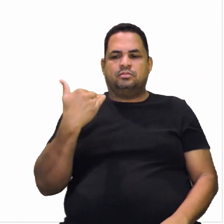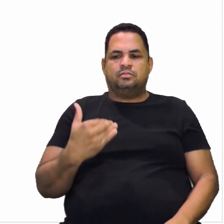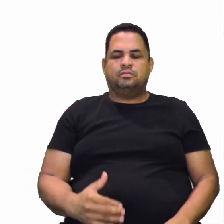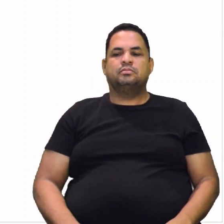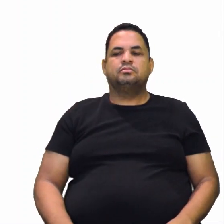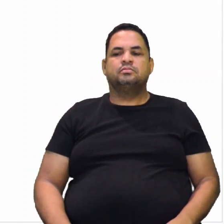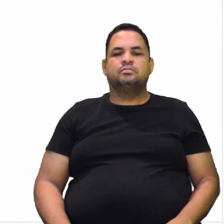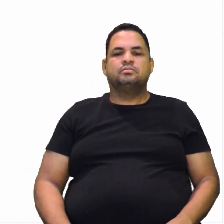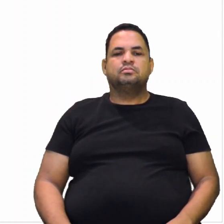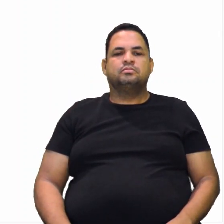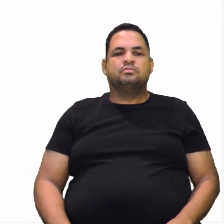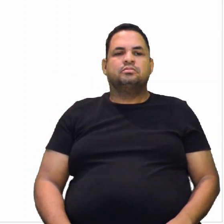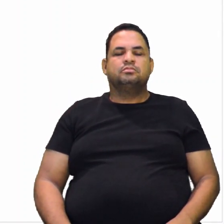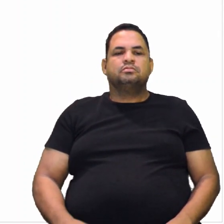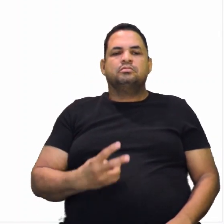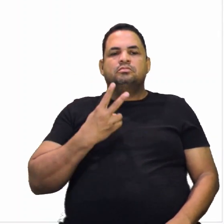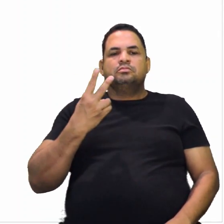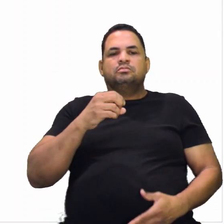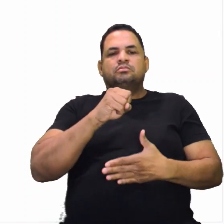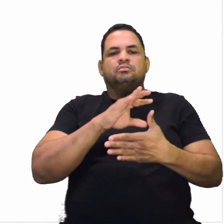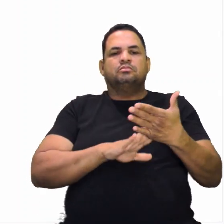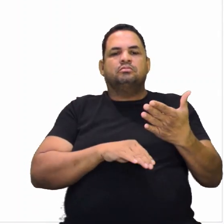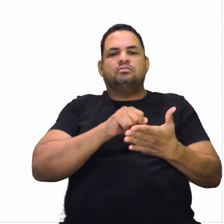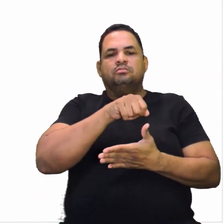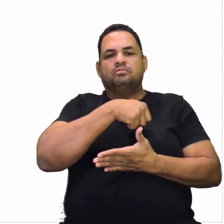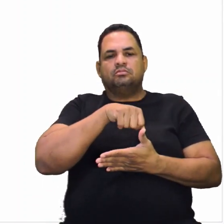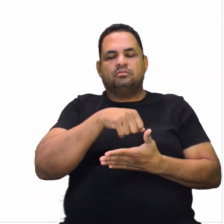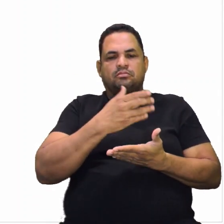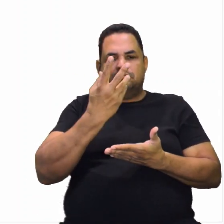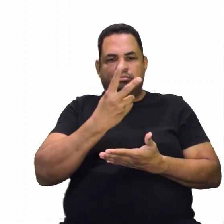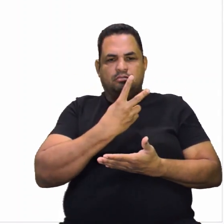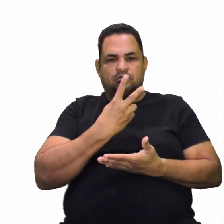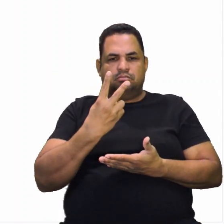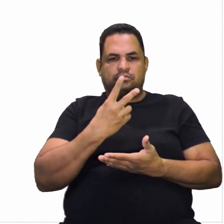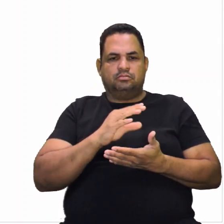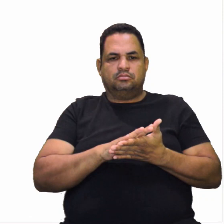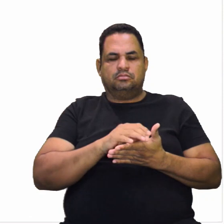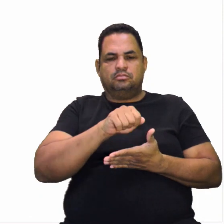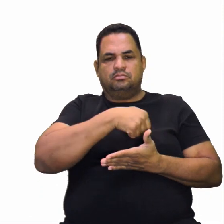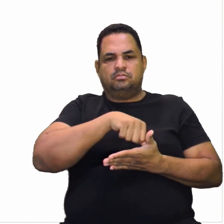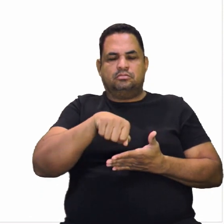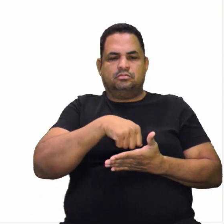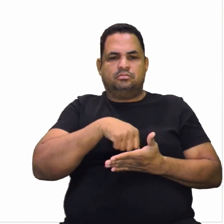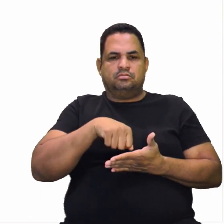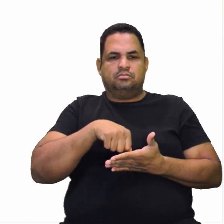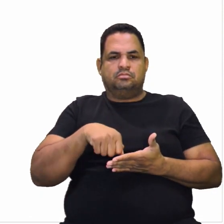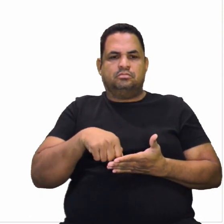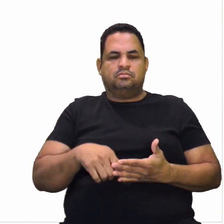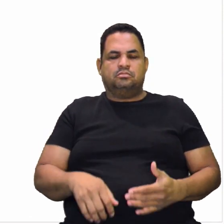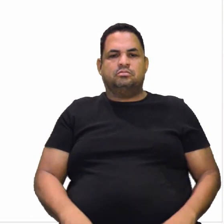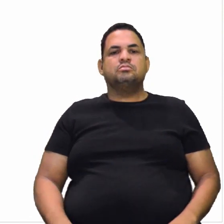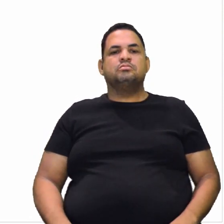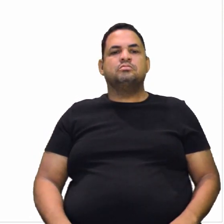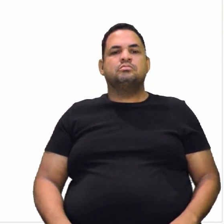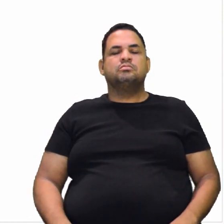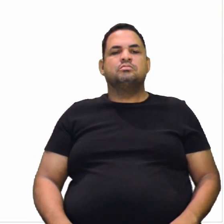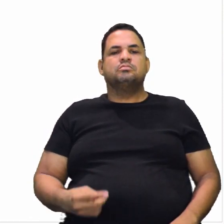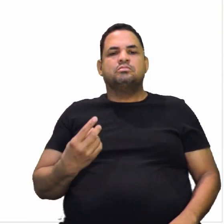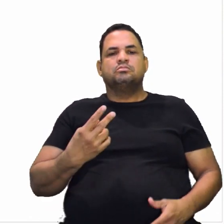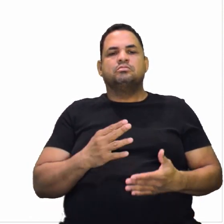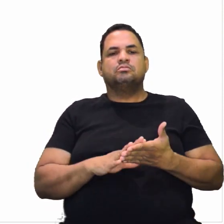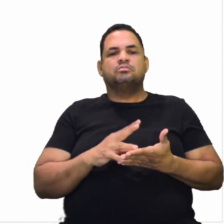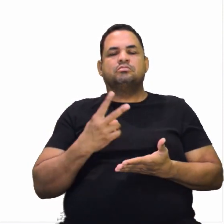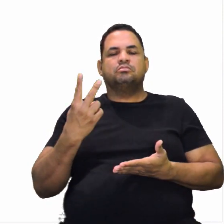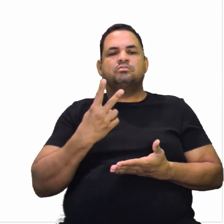a segunda. Aí, a segunda, ela fala sobre a escrita. E a segunda, ela fala o